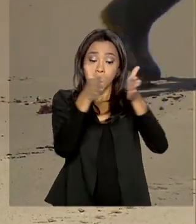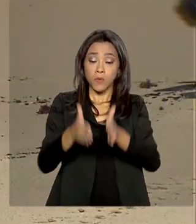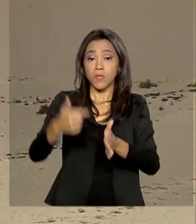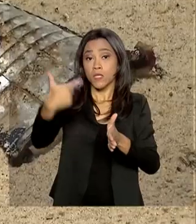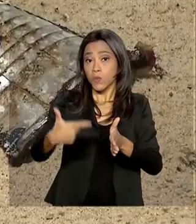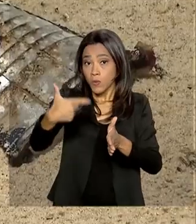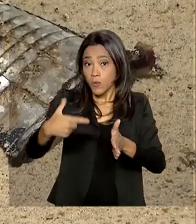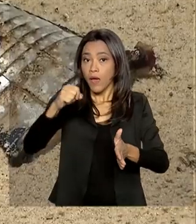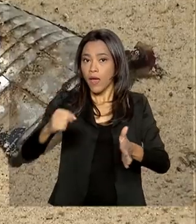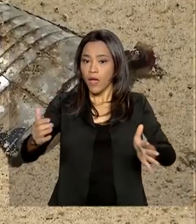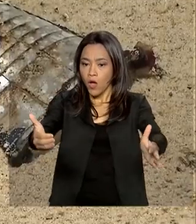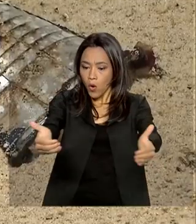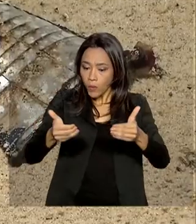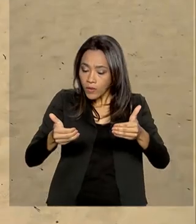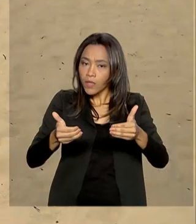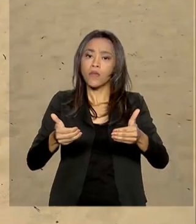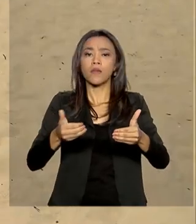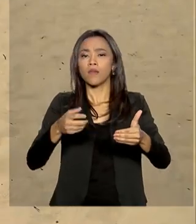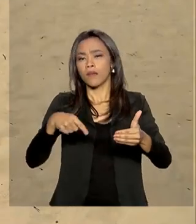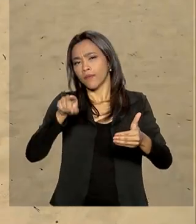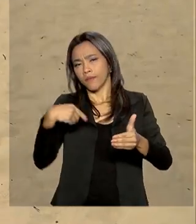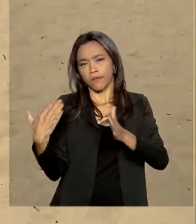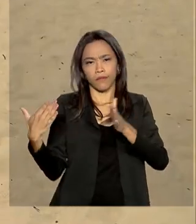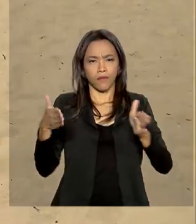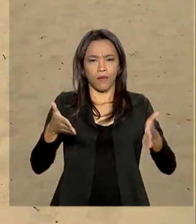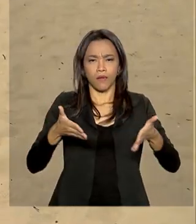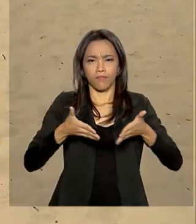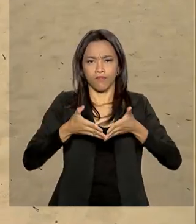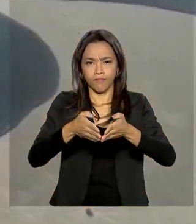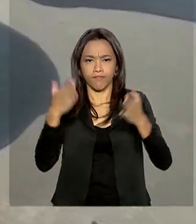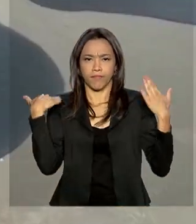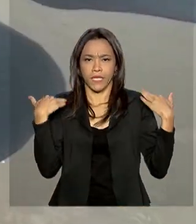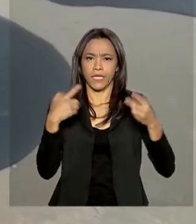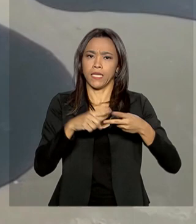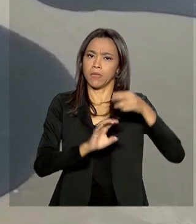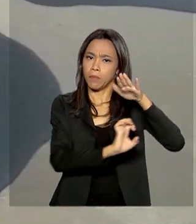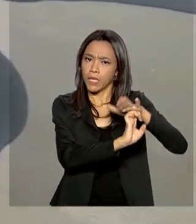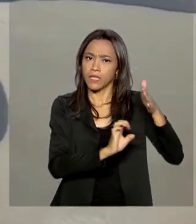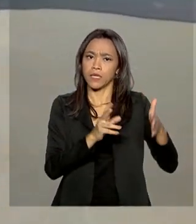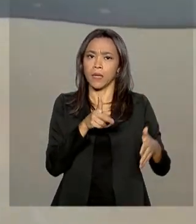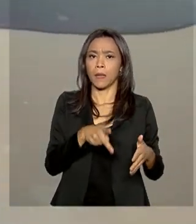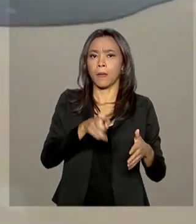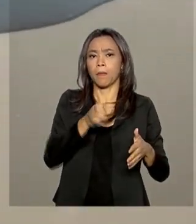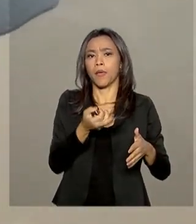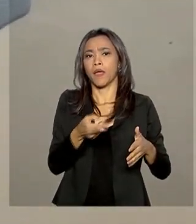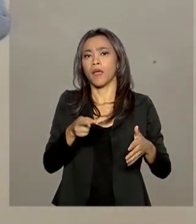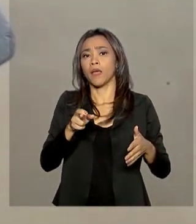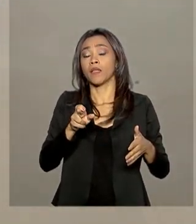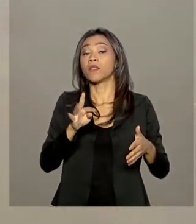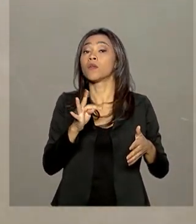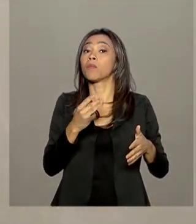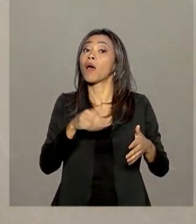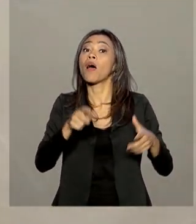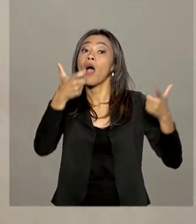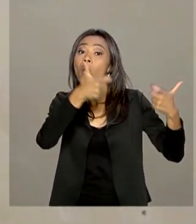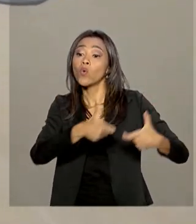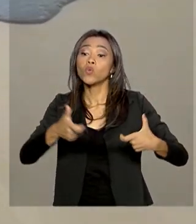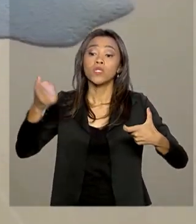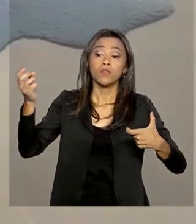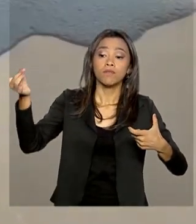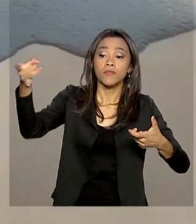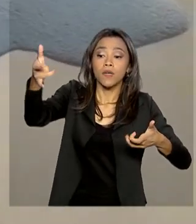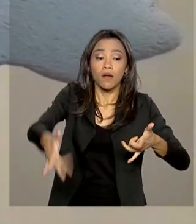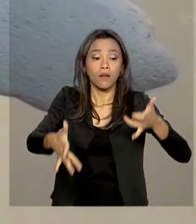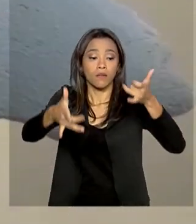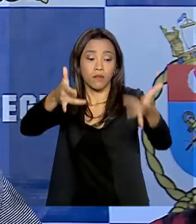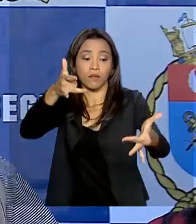contenção, é verificar através da Marinha, das ajudas, da Petrobras, por ar, aonde está no mar isso aí, para tentar que